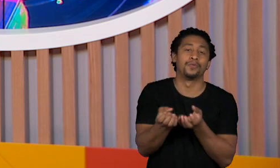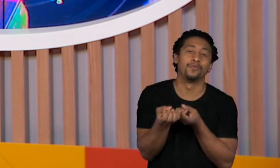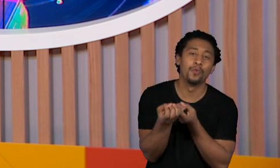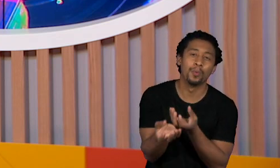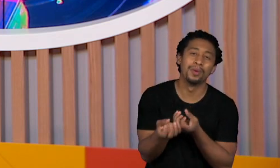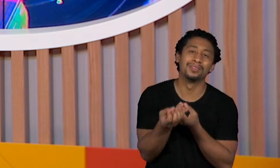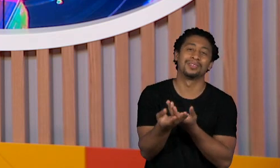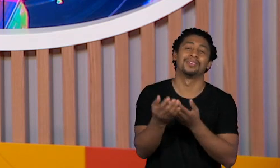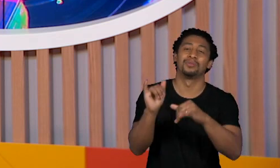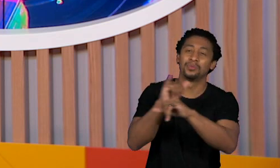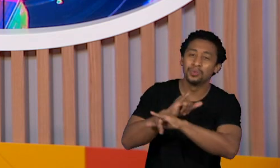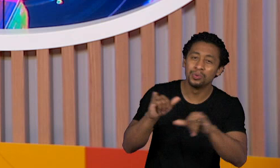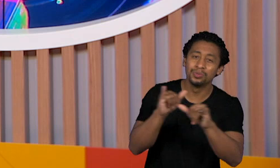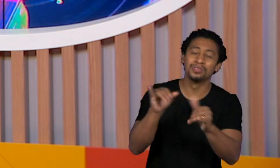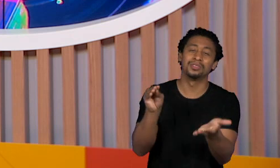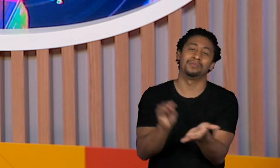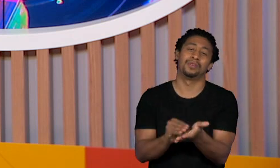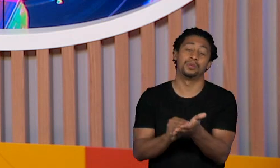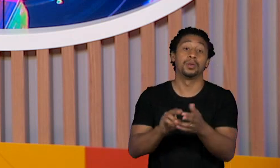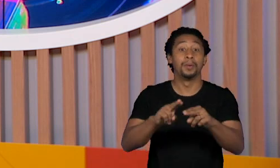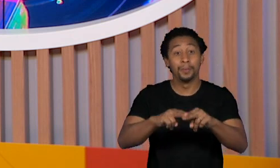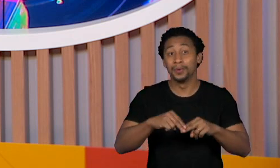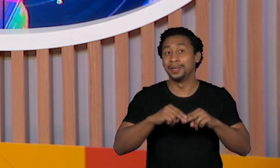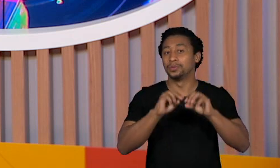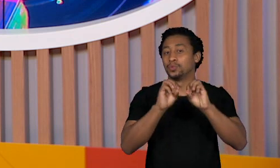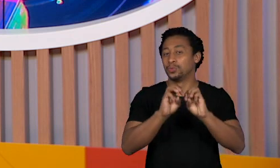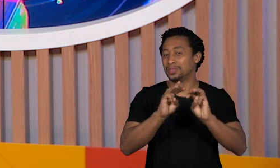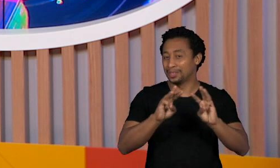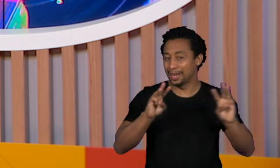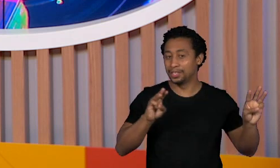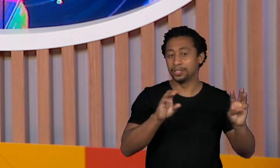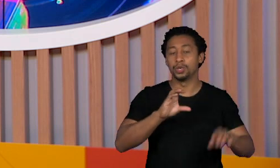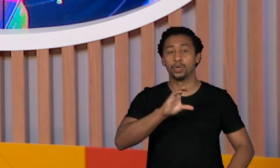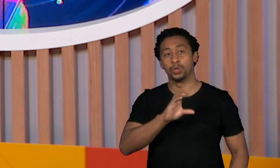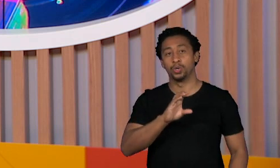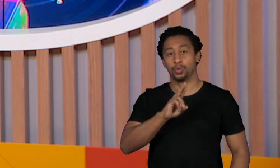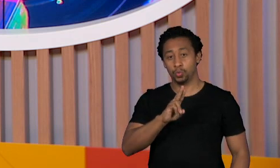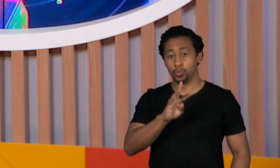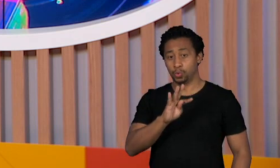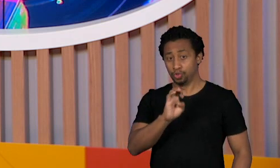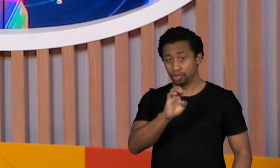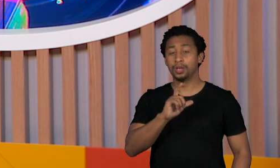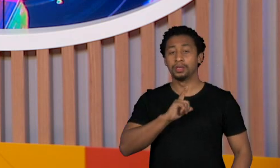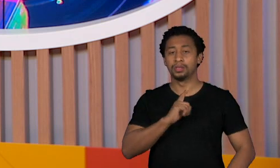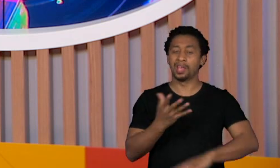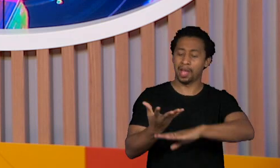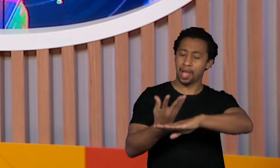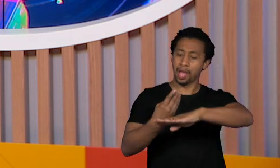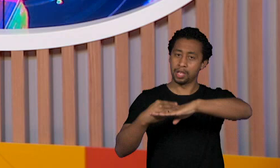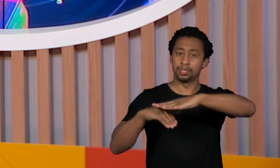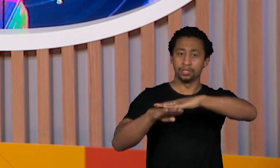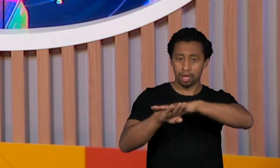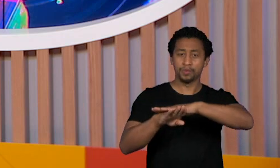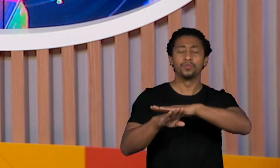que a plataforma Cultne mantém um acervo digital com mais de 40 anos de registro da memória negra do